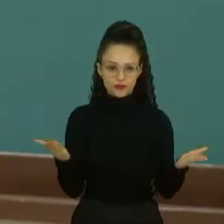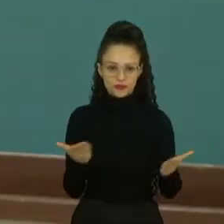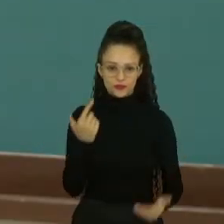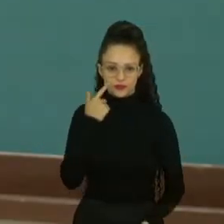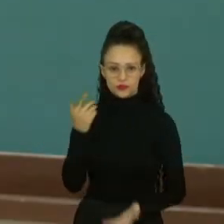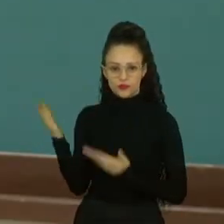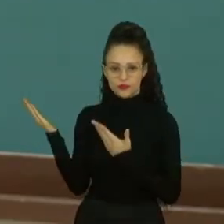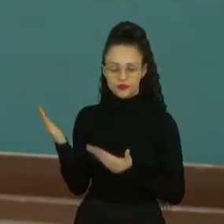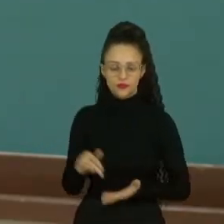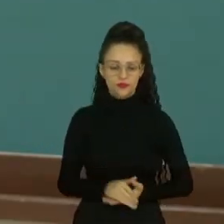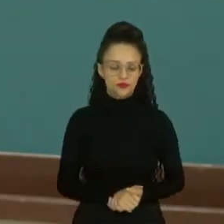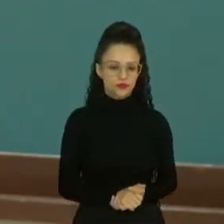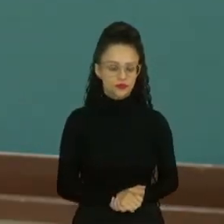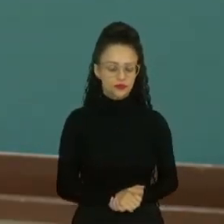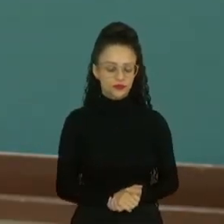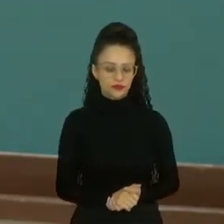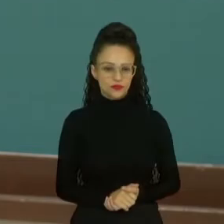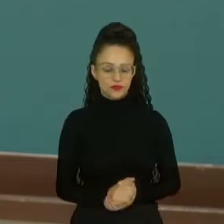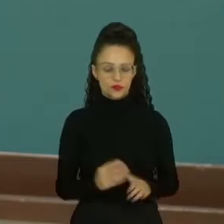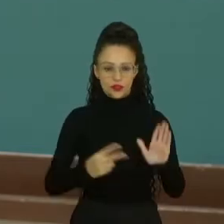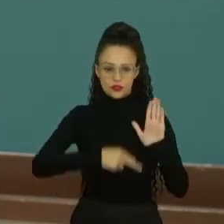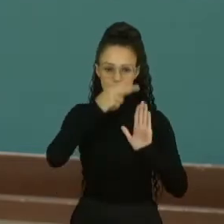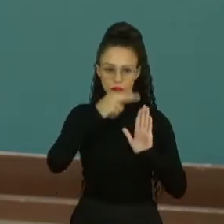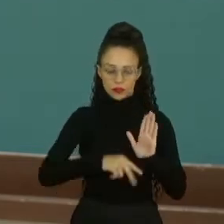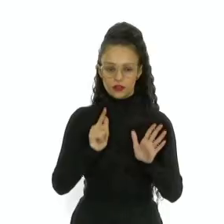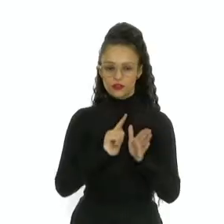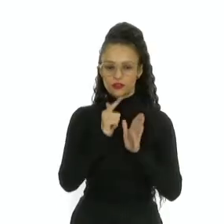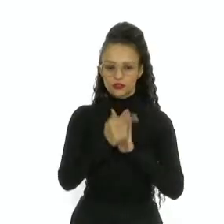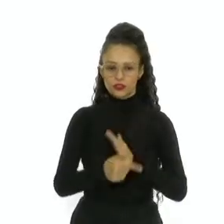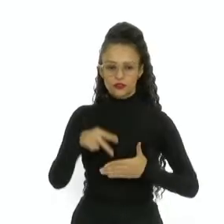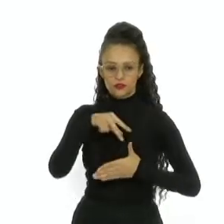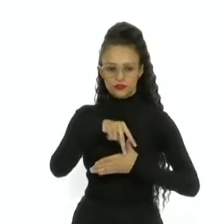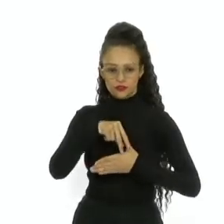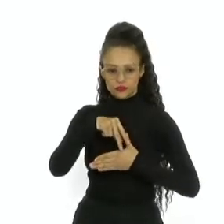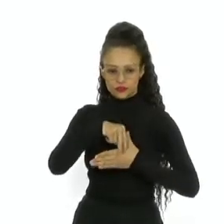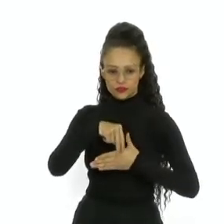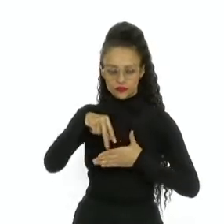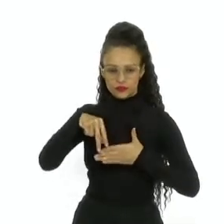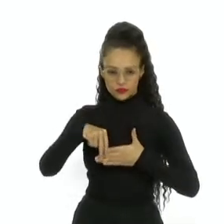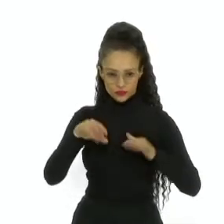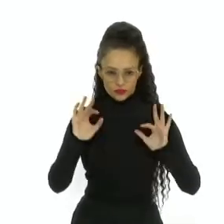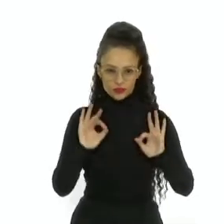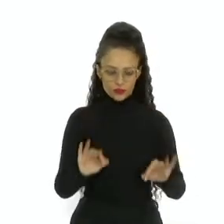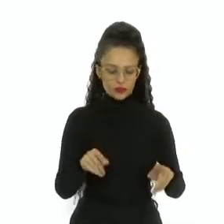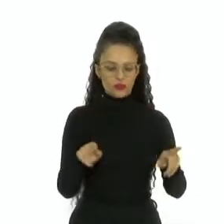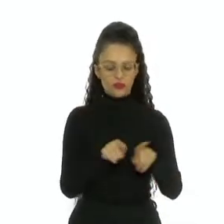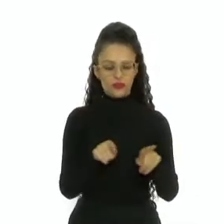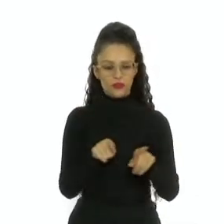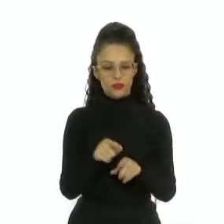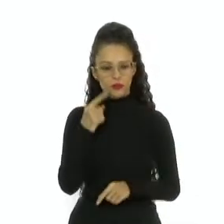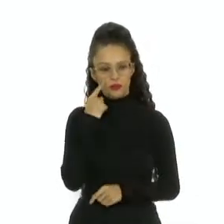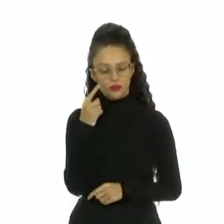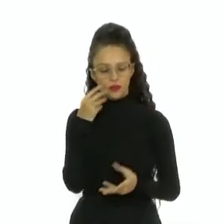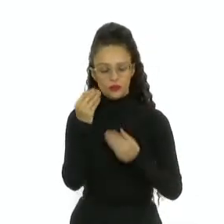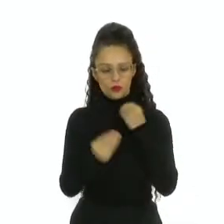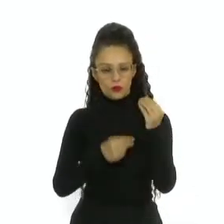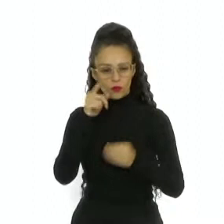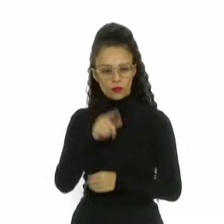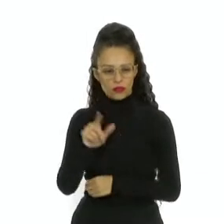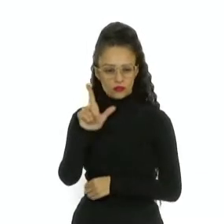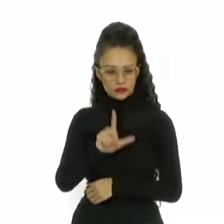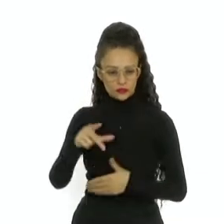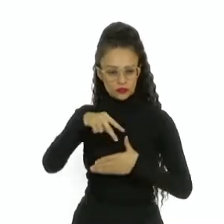Acompanhe comigo. Vamos fazer a leitura do gênero cordel, certo? Apreciar essa literatura de